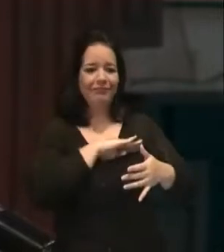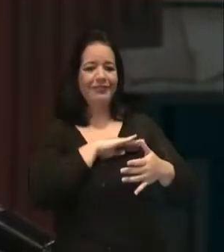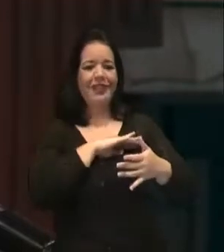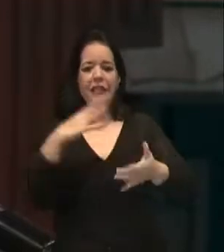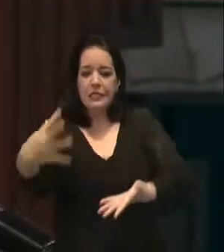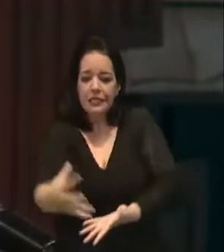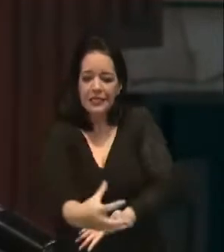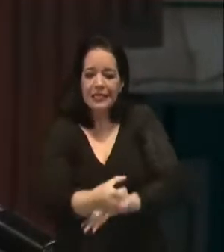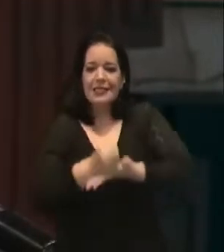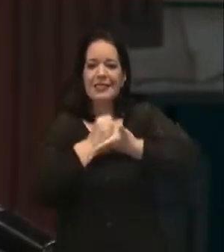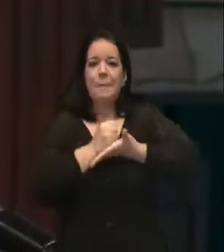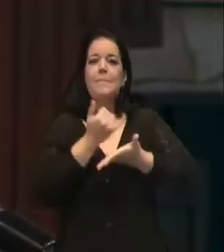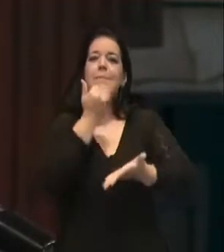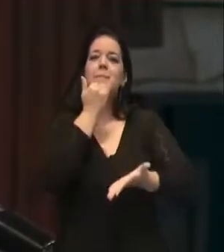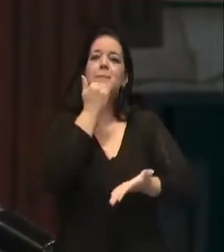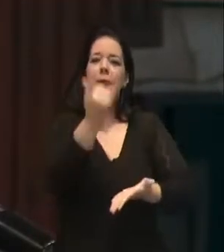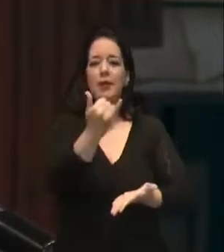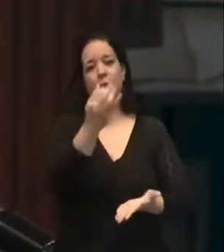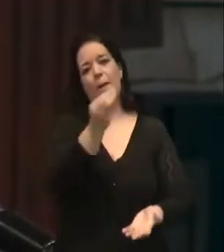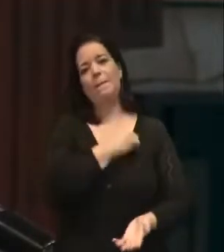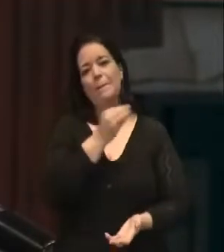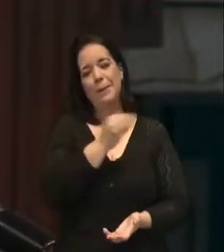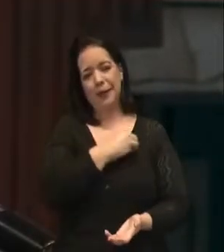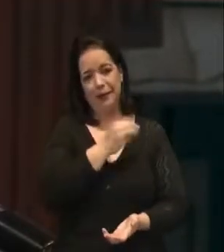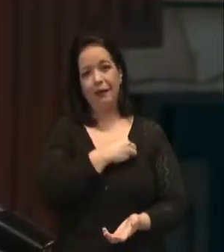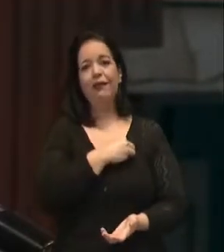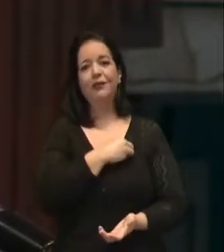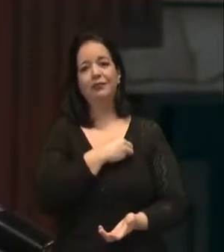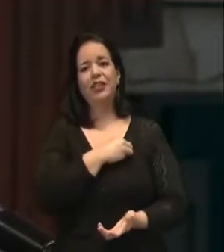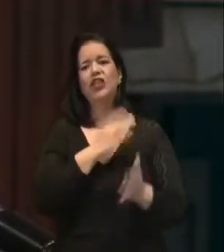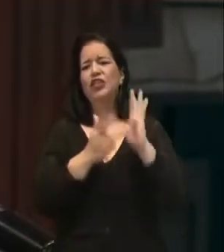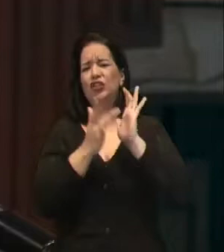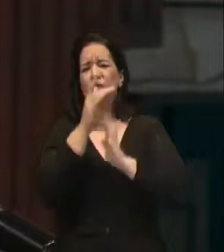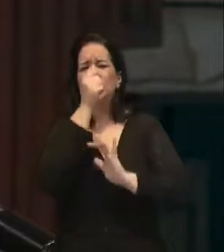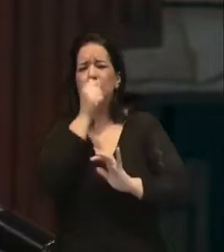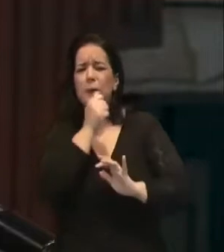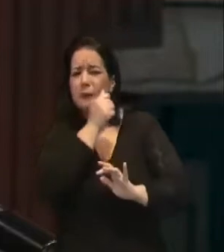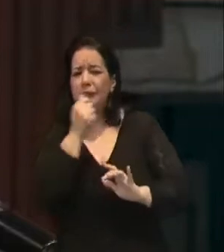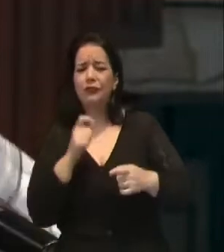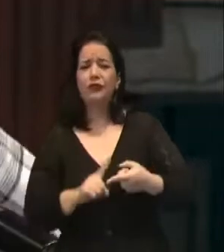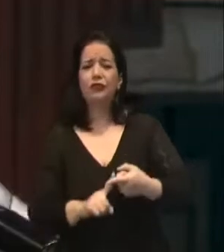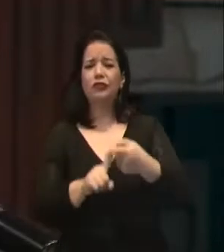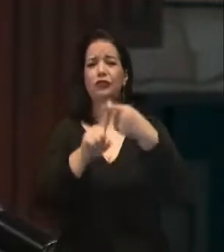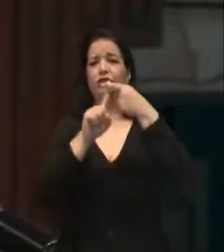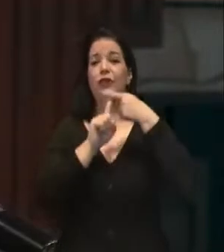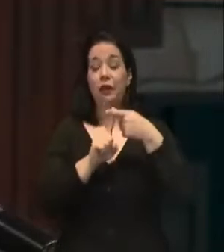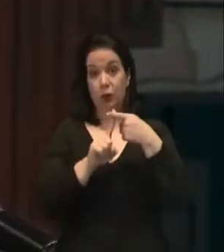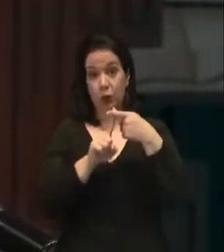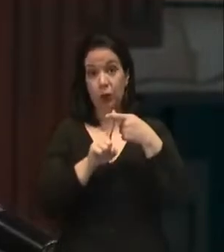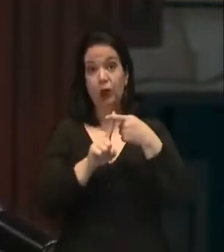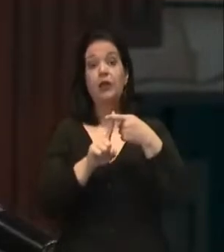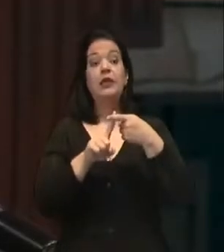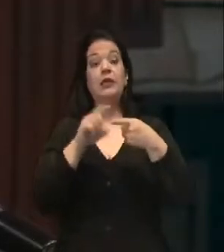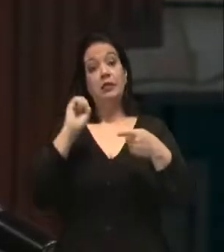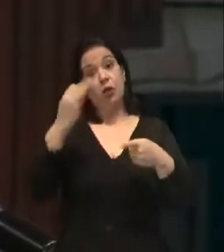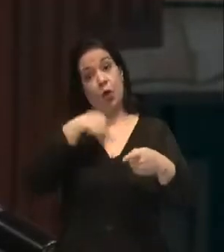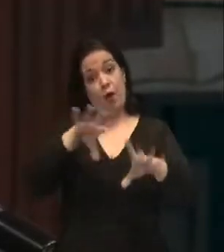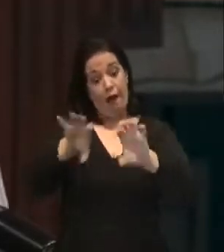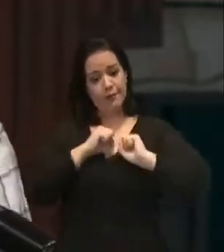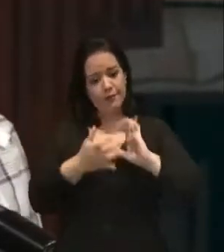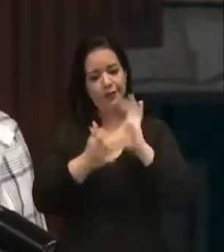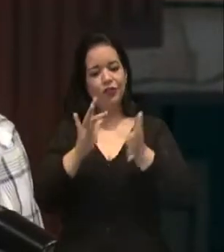pecados por meio do sacrifício de Jesus na cruz, o selo do Espírito, como nos diz o